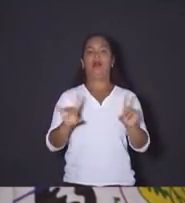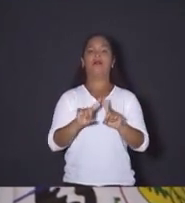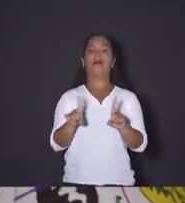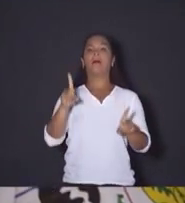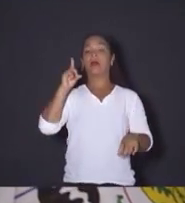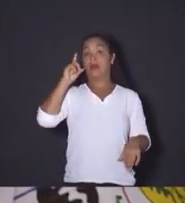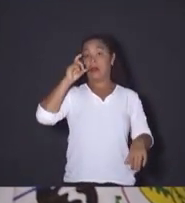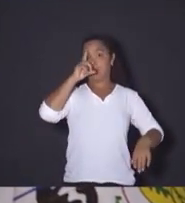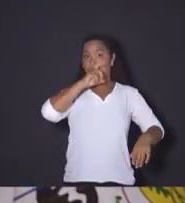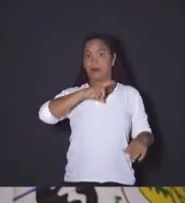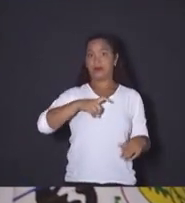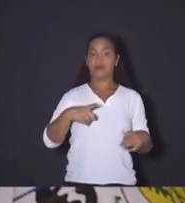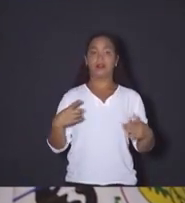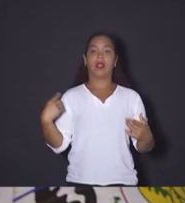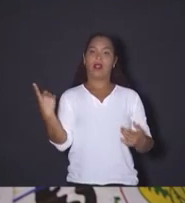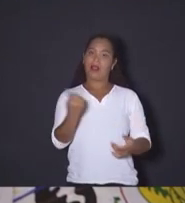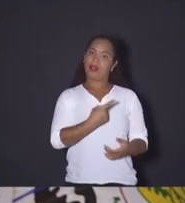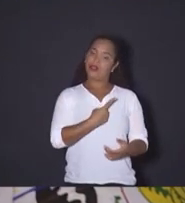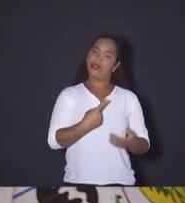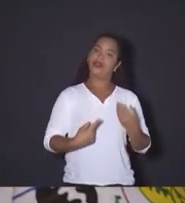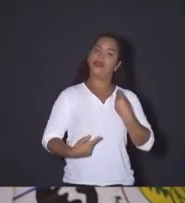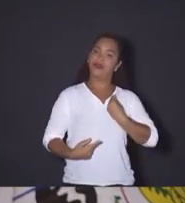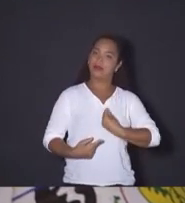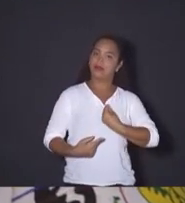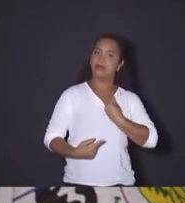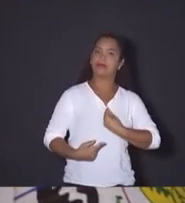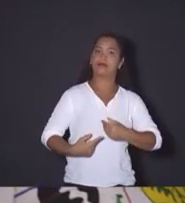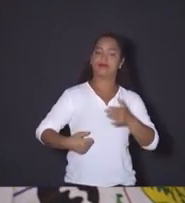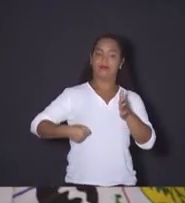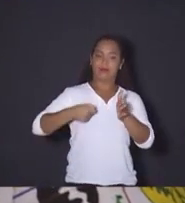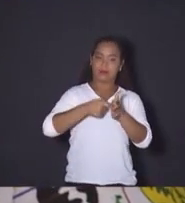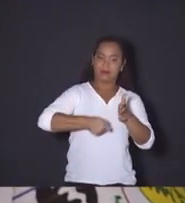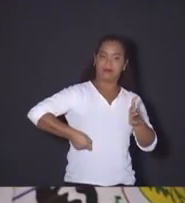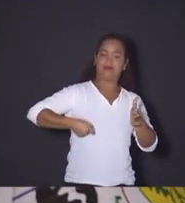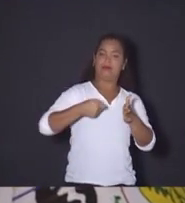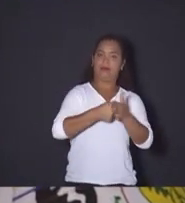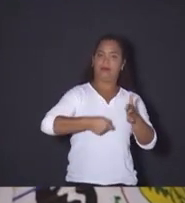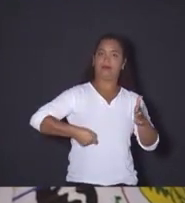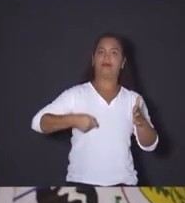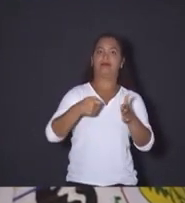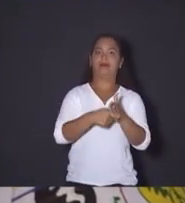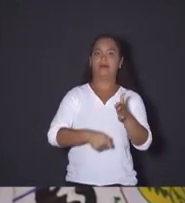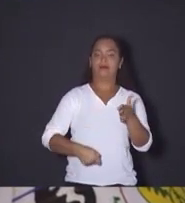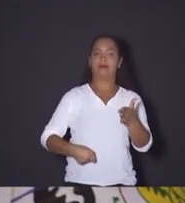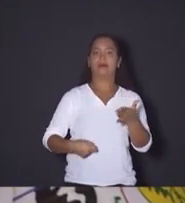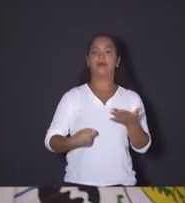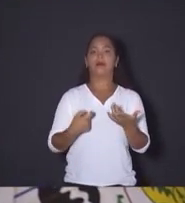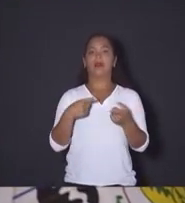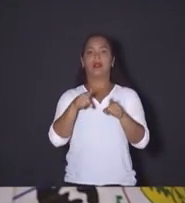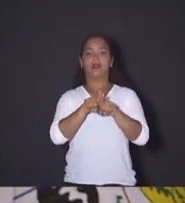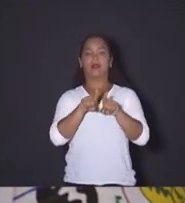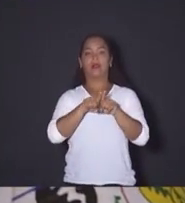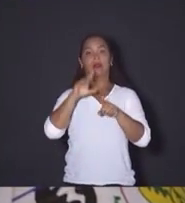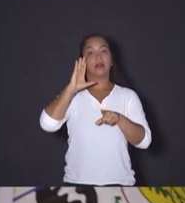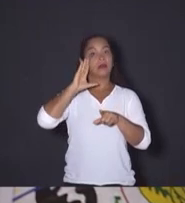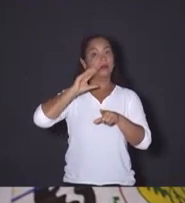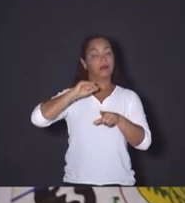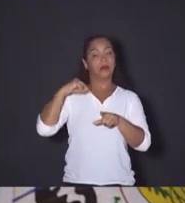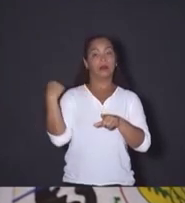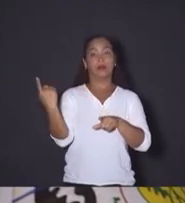vive verdadeiramente nessa nessa luta nesse entendimento de que precisamos